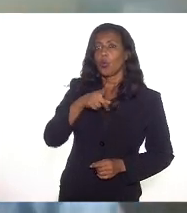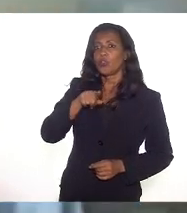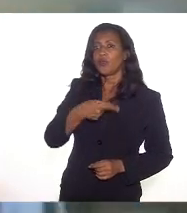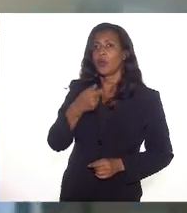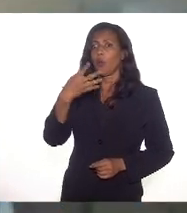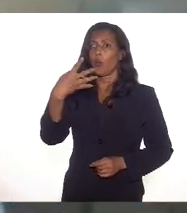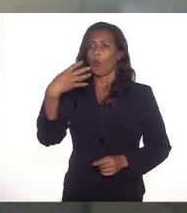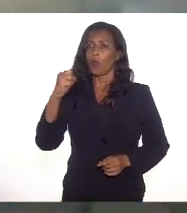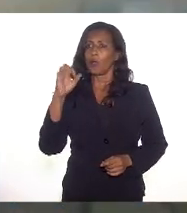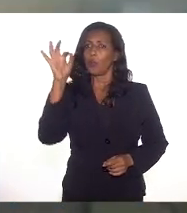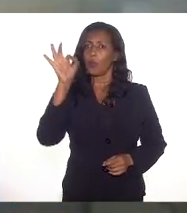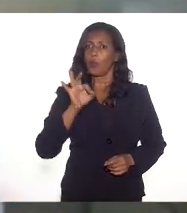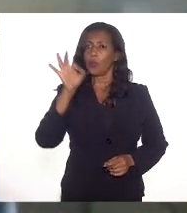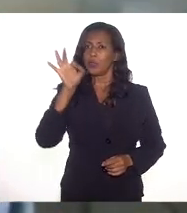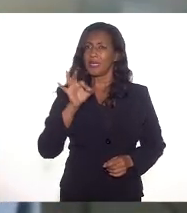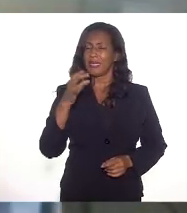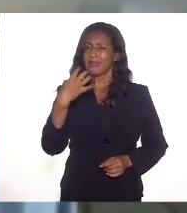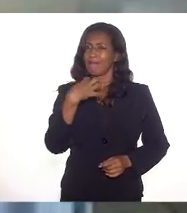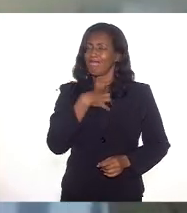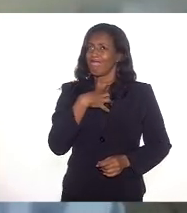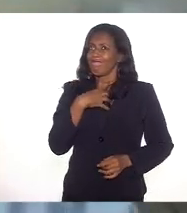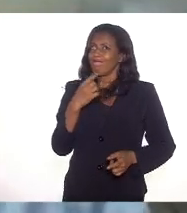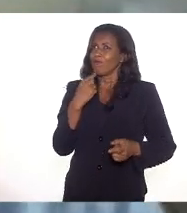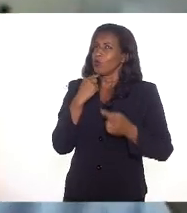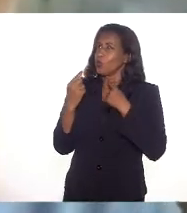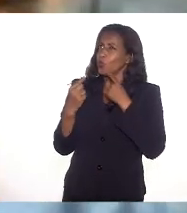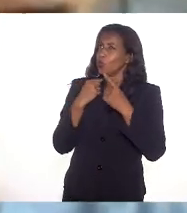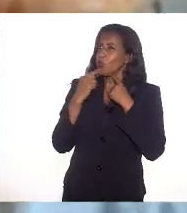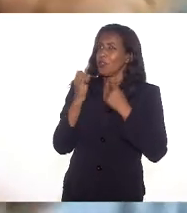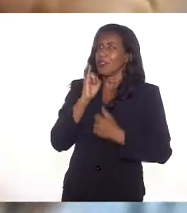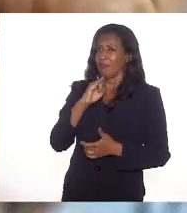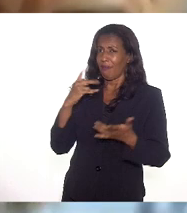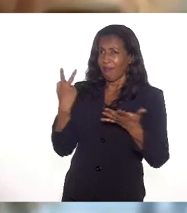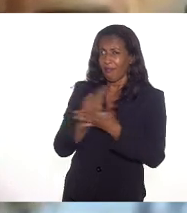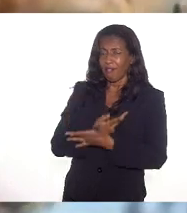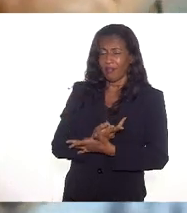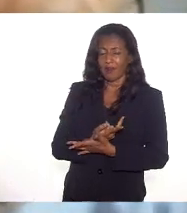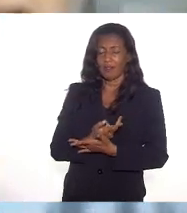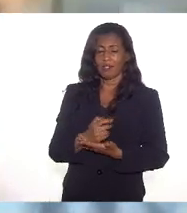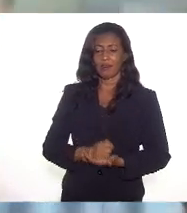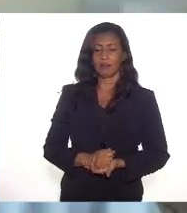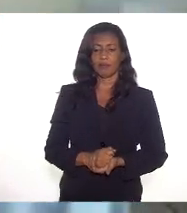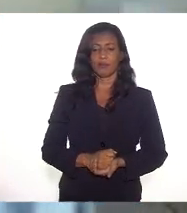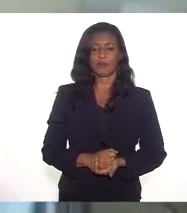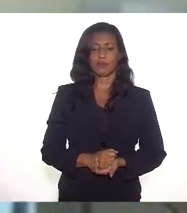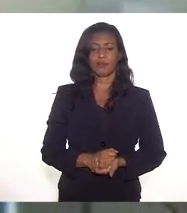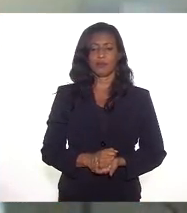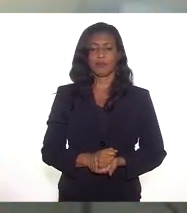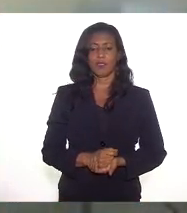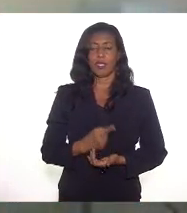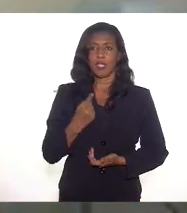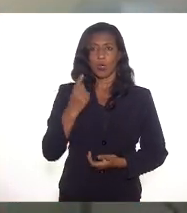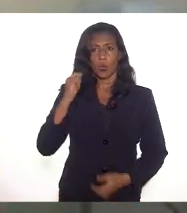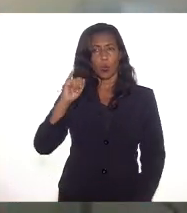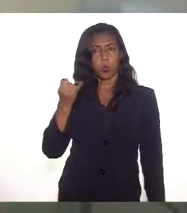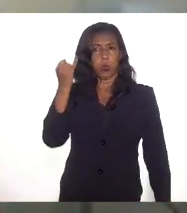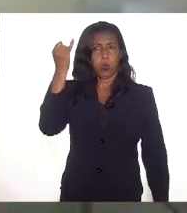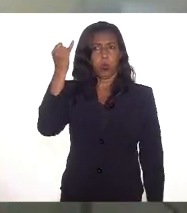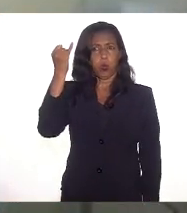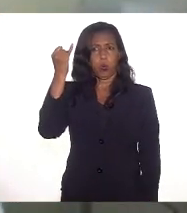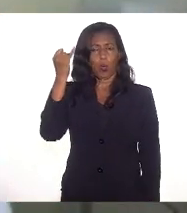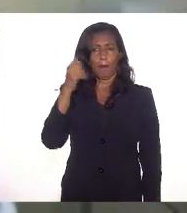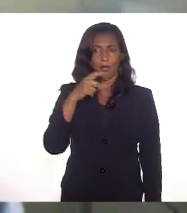2,48%. E eu tenho muitas dúvidas se ele ocorrerá. E uma inflação estimada